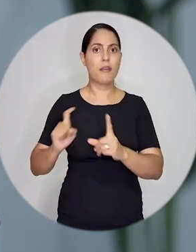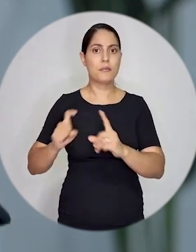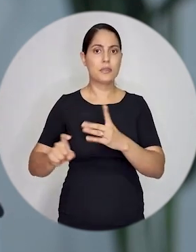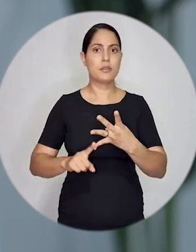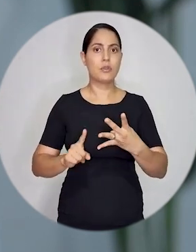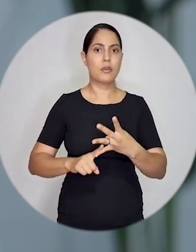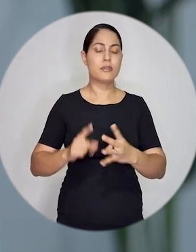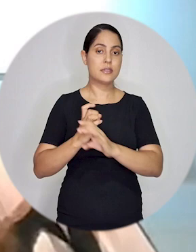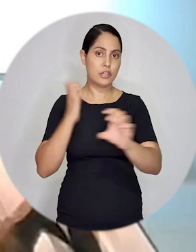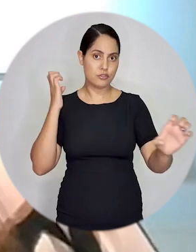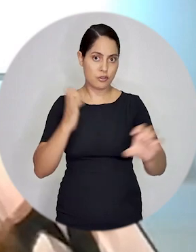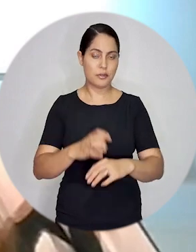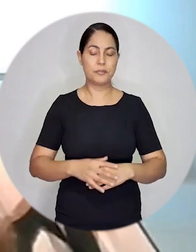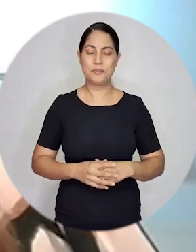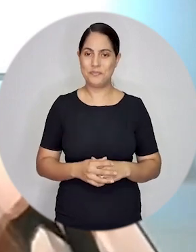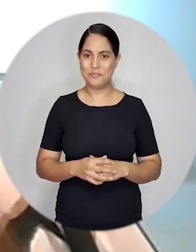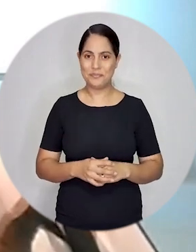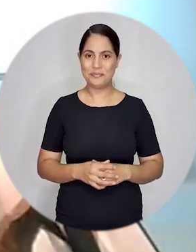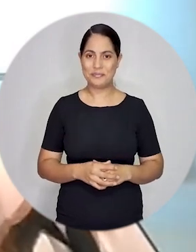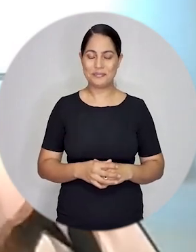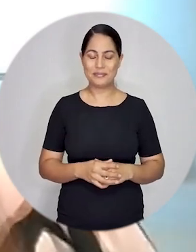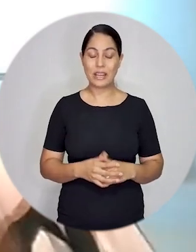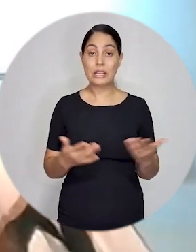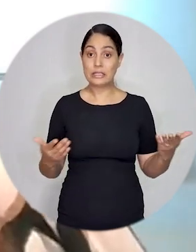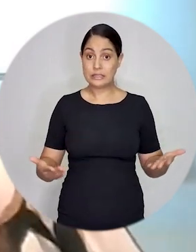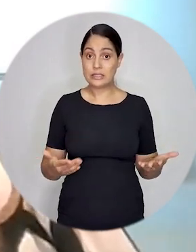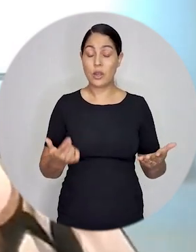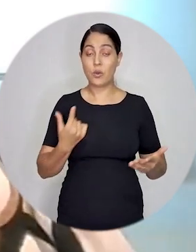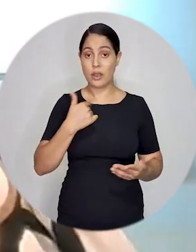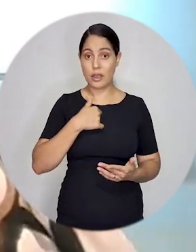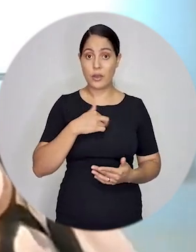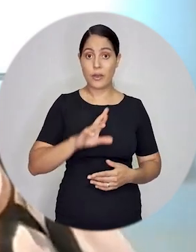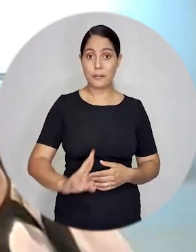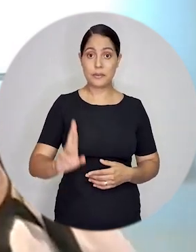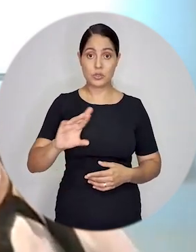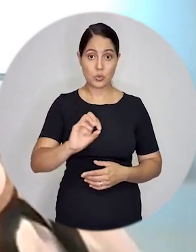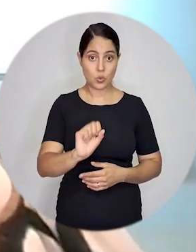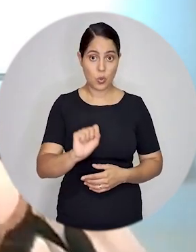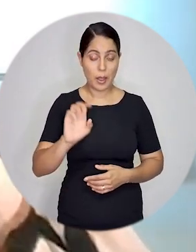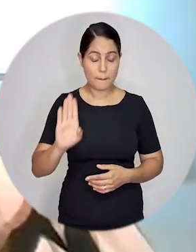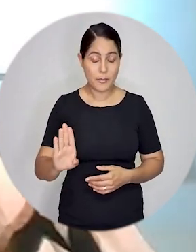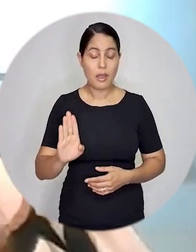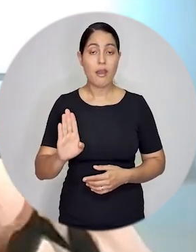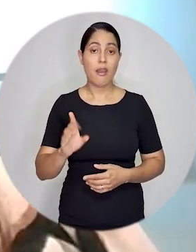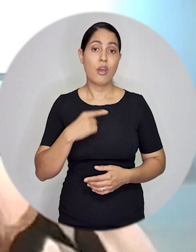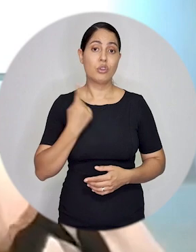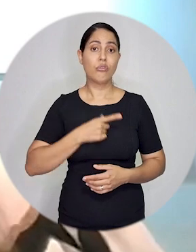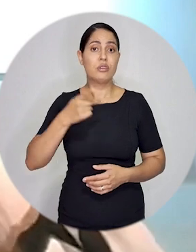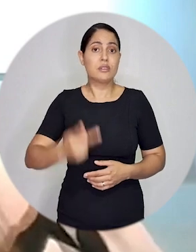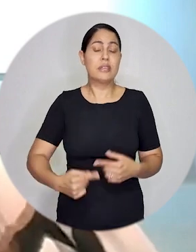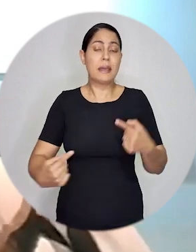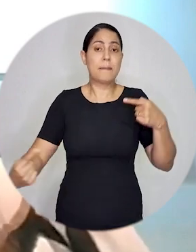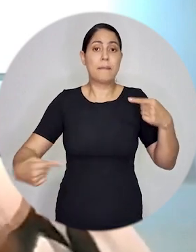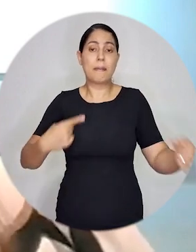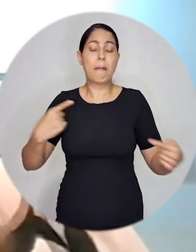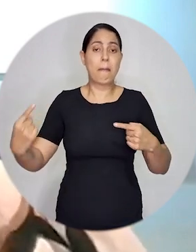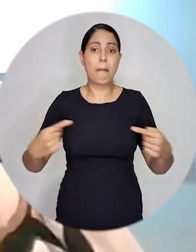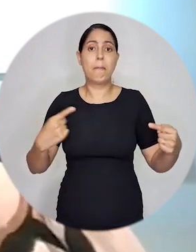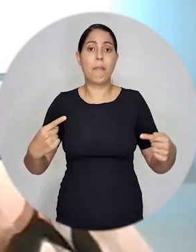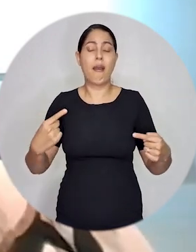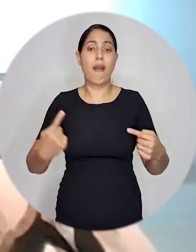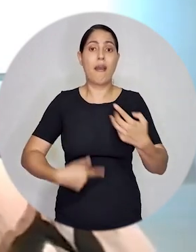e engenheiros. Como Ordem dos Advogados, né, do Brasil, a resgatar esse